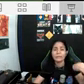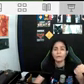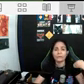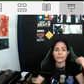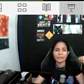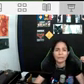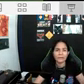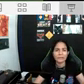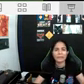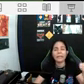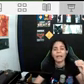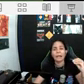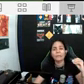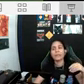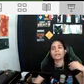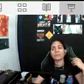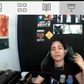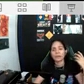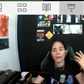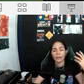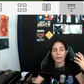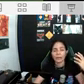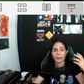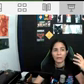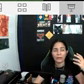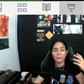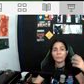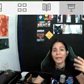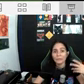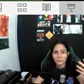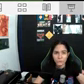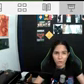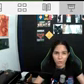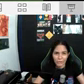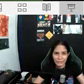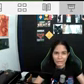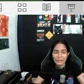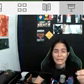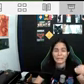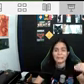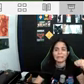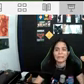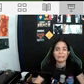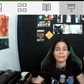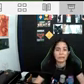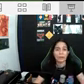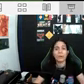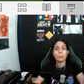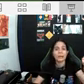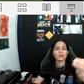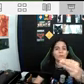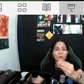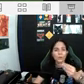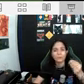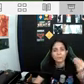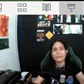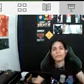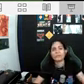país. Então, eu teria que fazer a mesma, o método de coleta, ele teria que ser igual